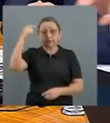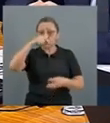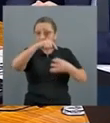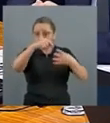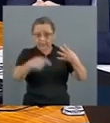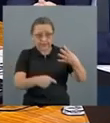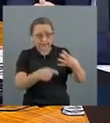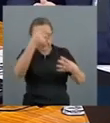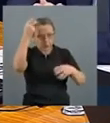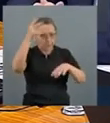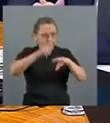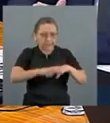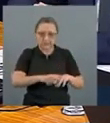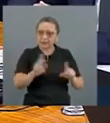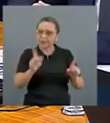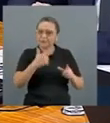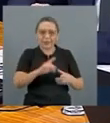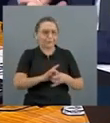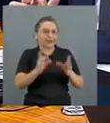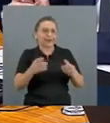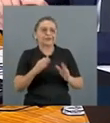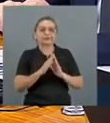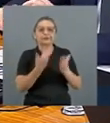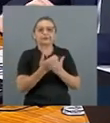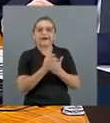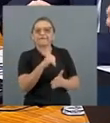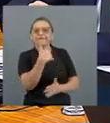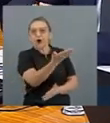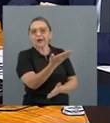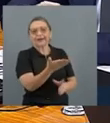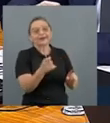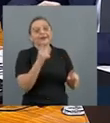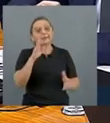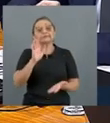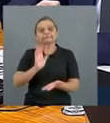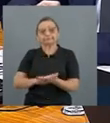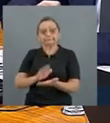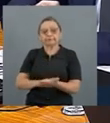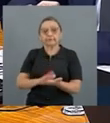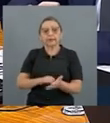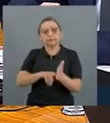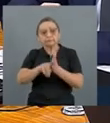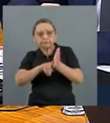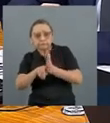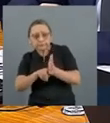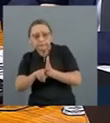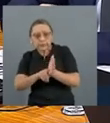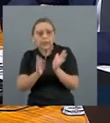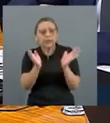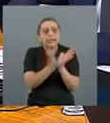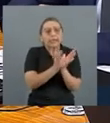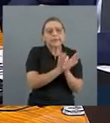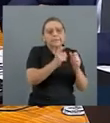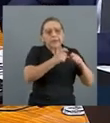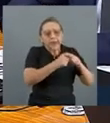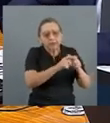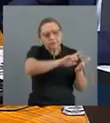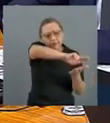aberto e semiaberto, e restrição de direitos relativa à proibição de frequentar lugares específicos.